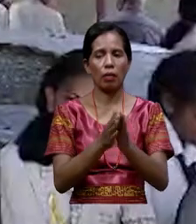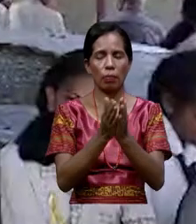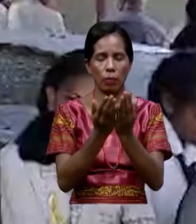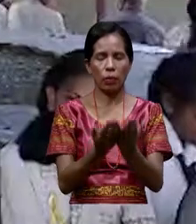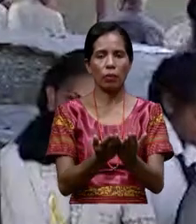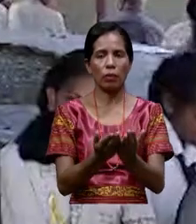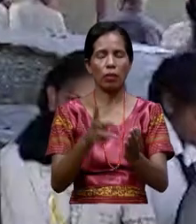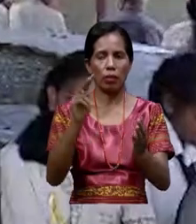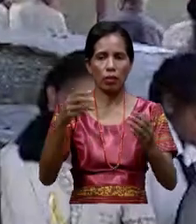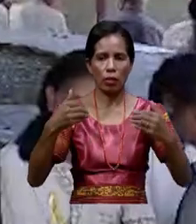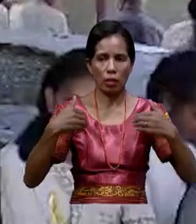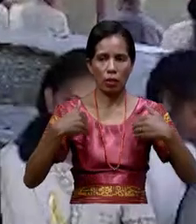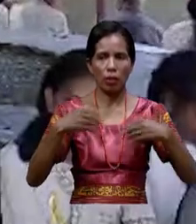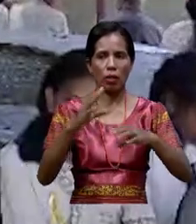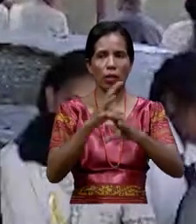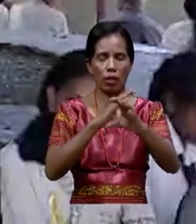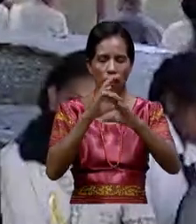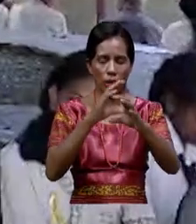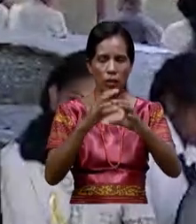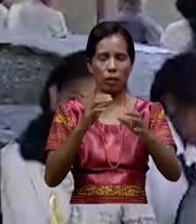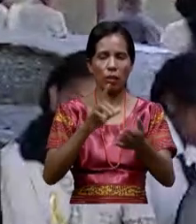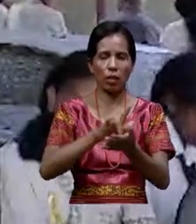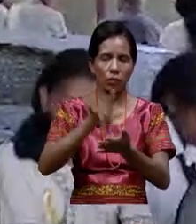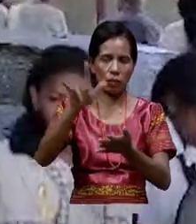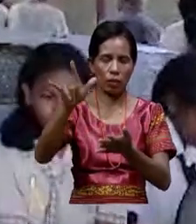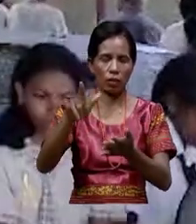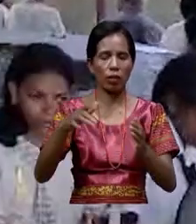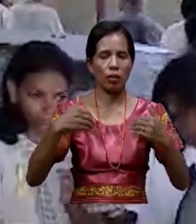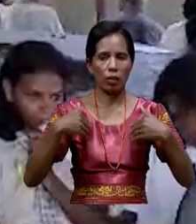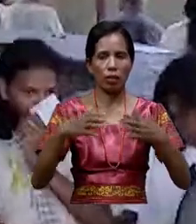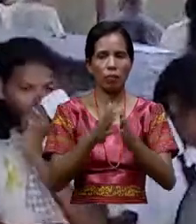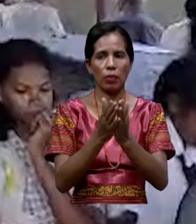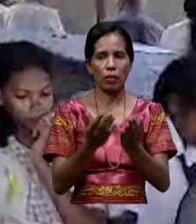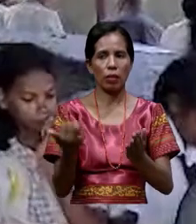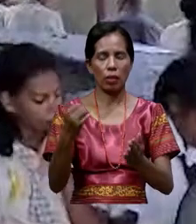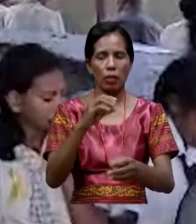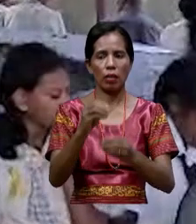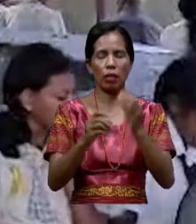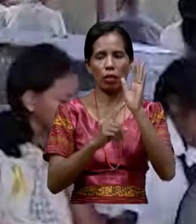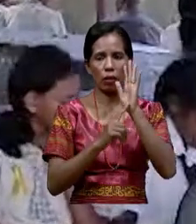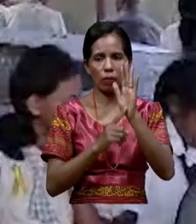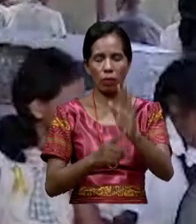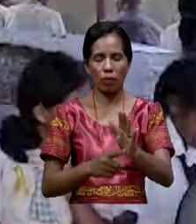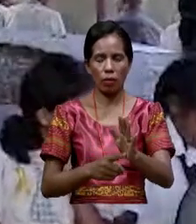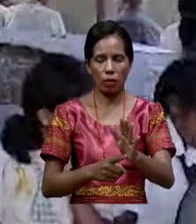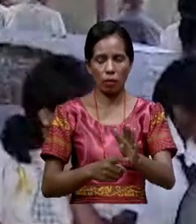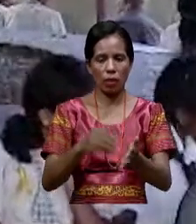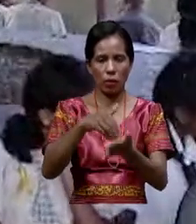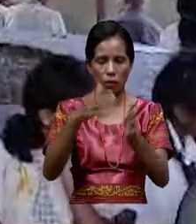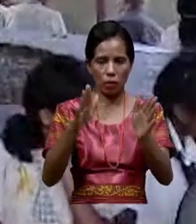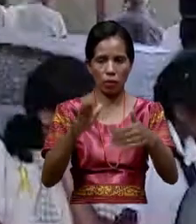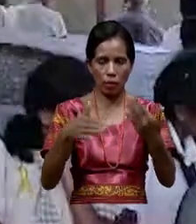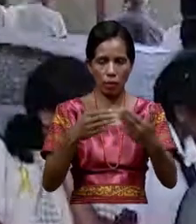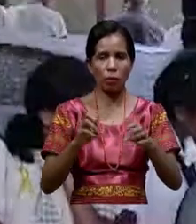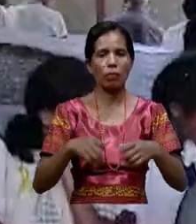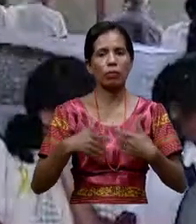lá, e é na careta, e é na avião, e é na motor. No sentido de ano, foi encorajado para o aluno Sira, para o